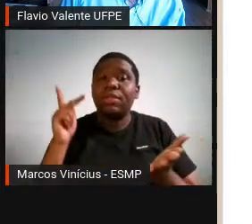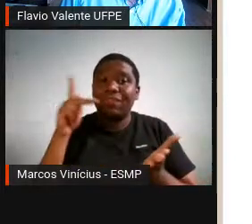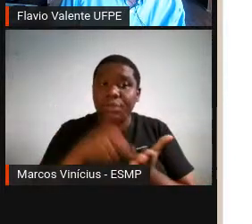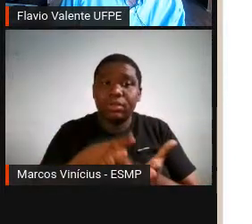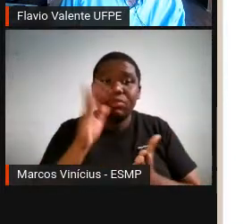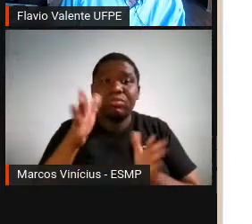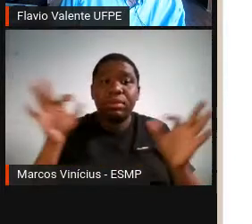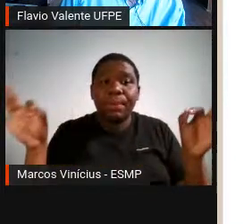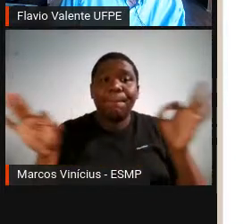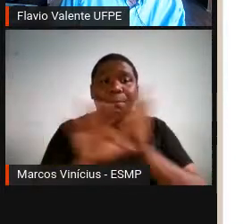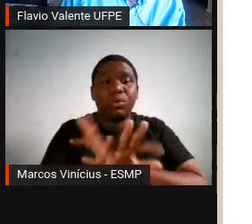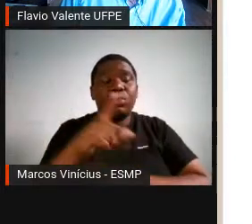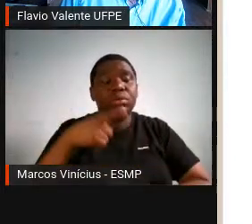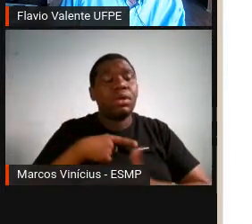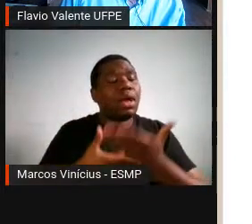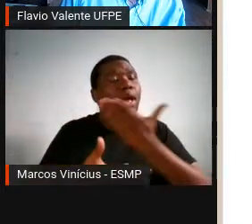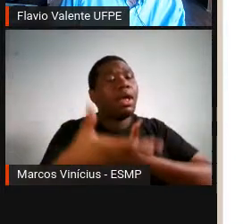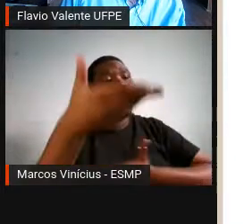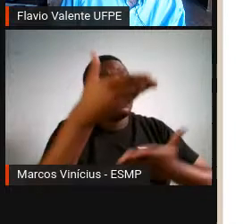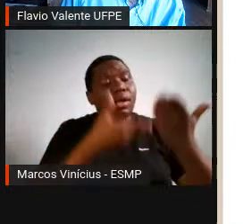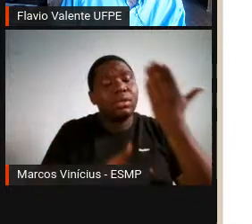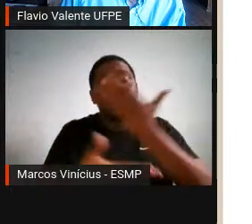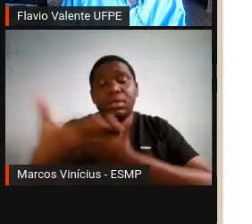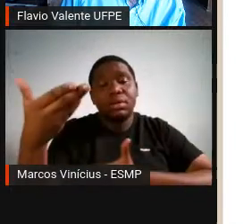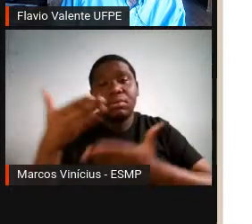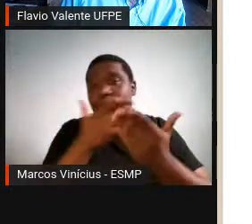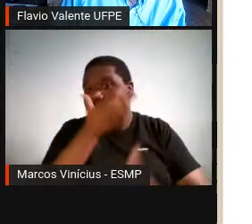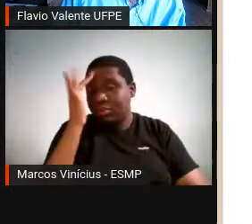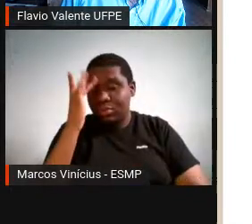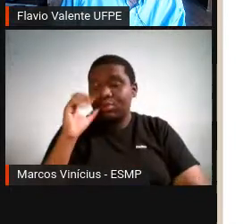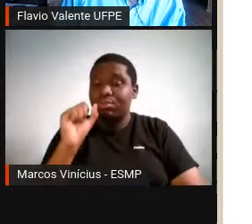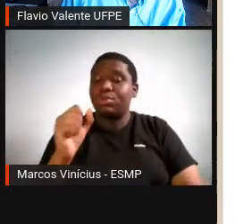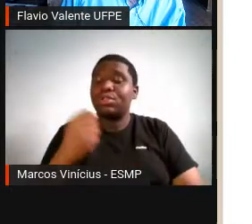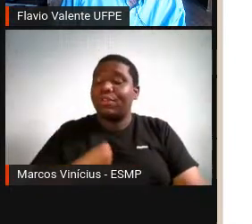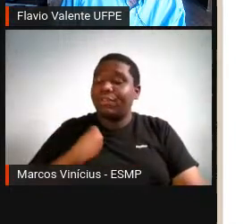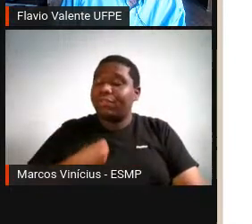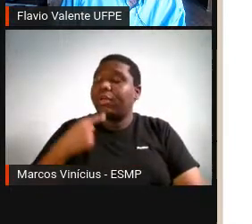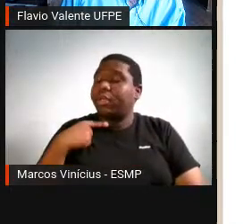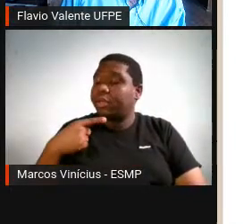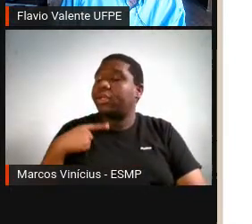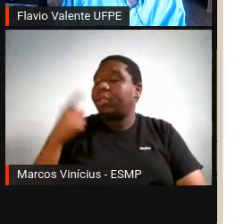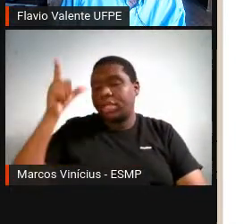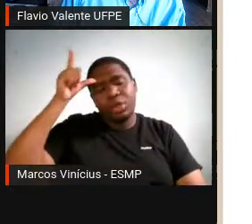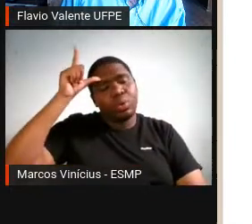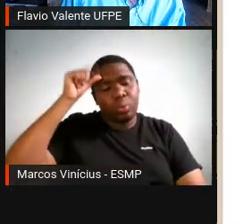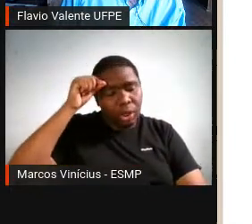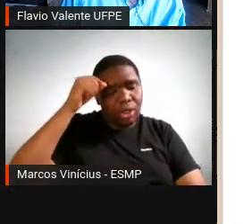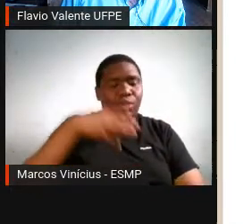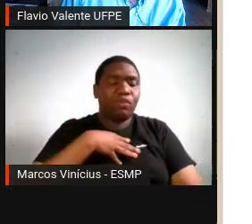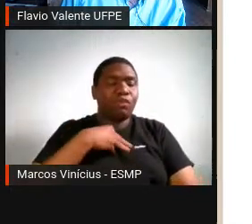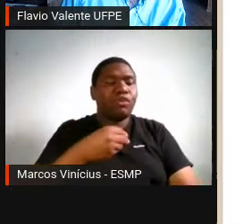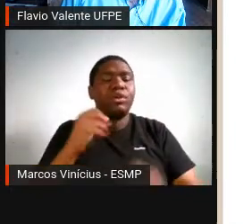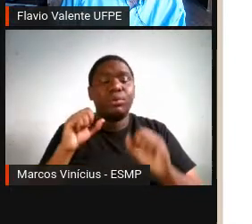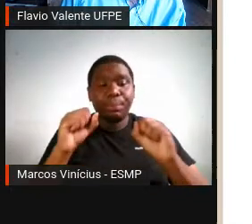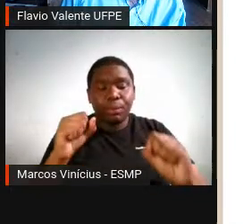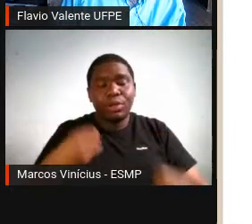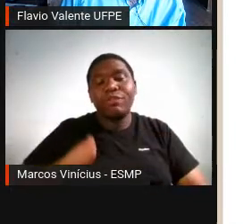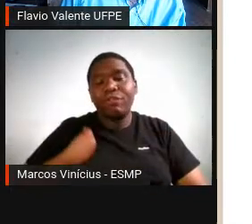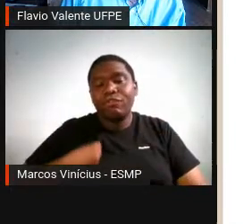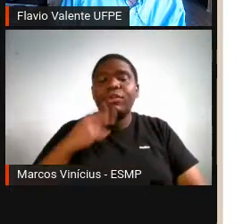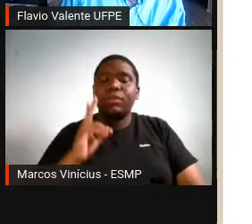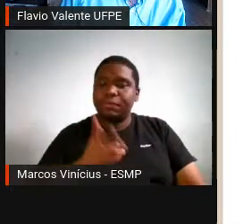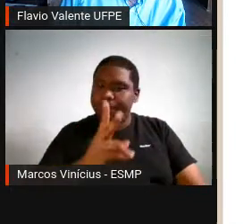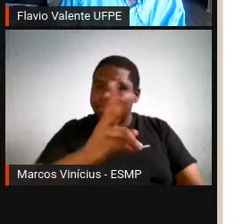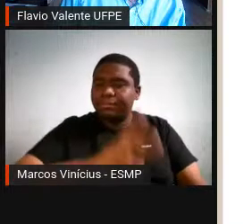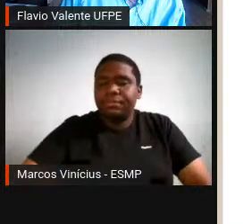das violações para que as pessoas possam viver, ter tranquilidade e saber que seus filhos vão ter possibilidade de sobreviver. E